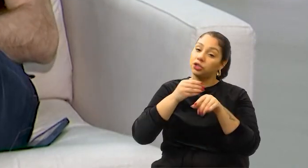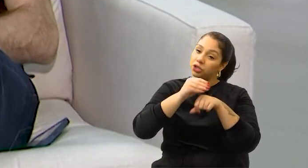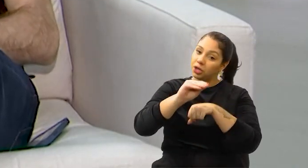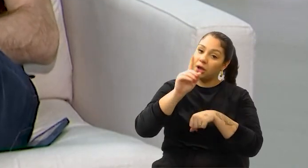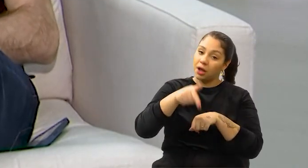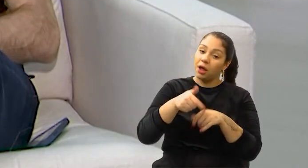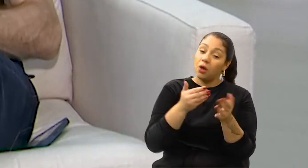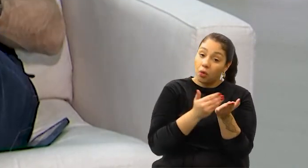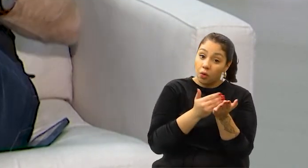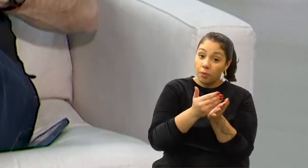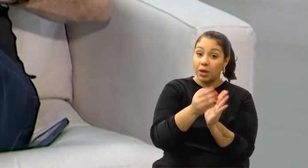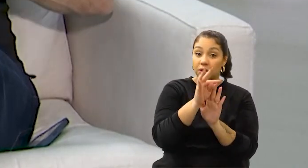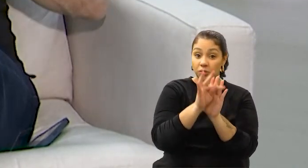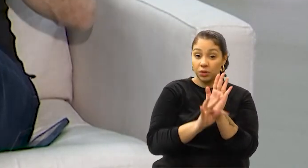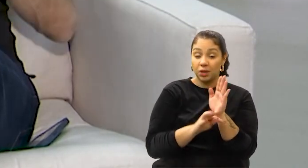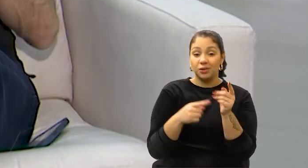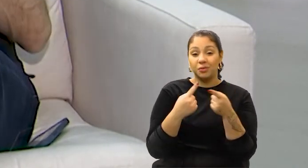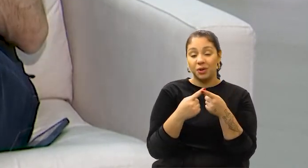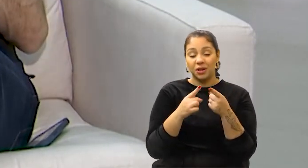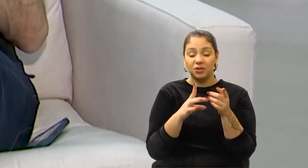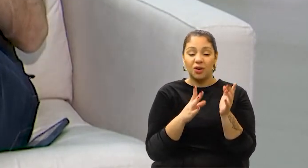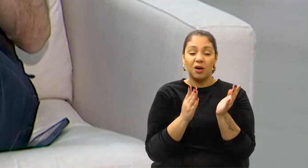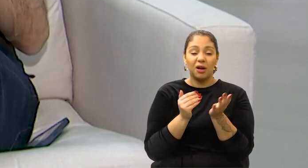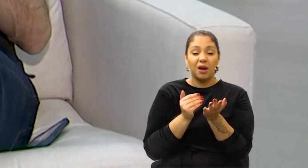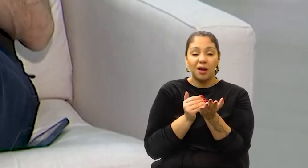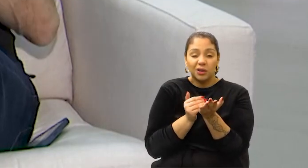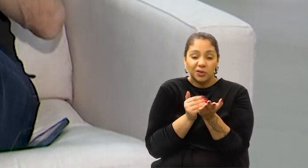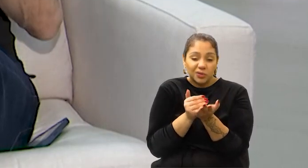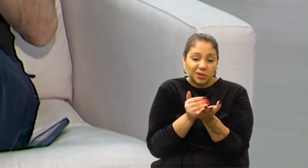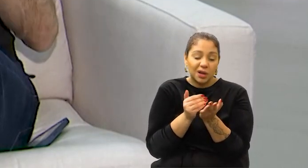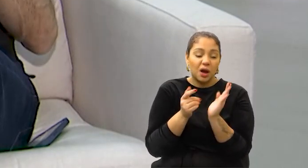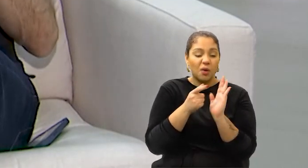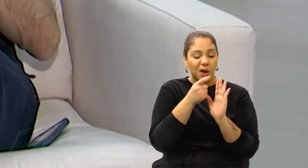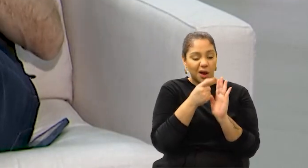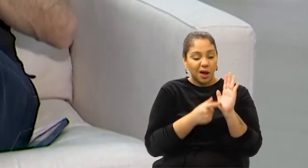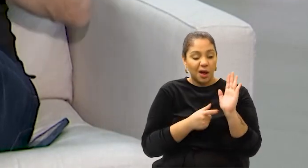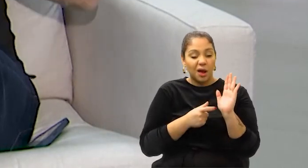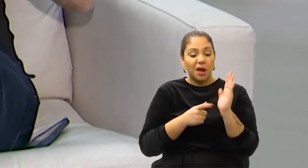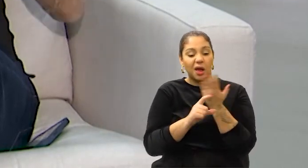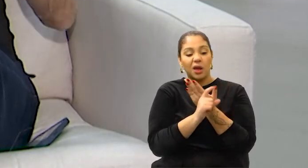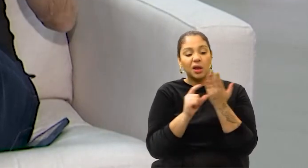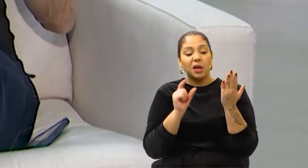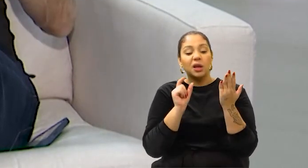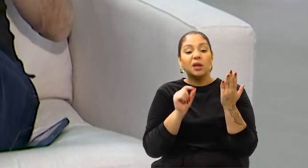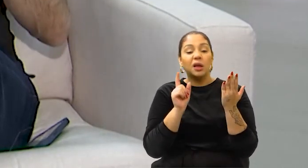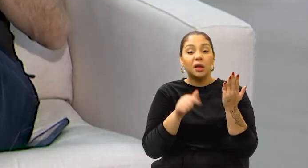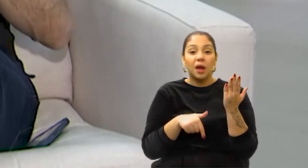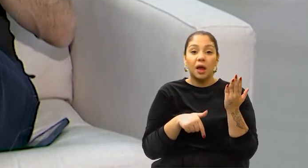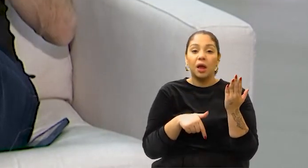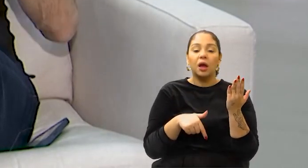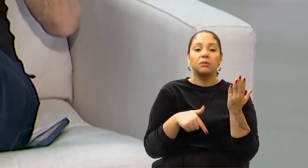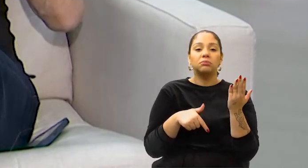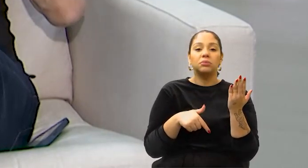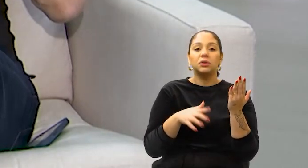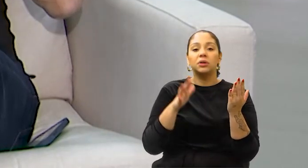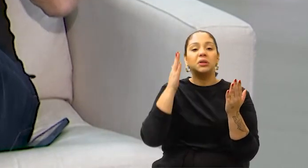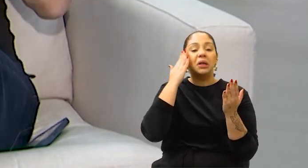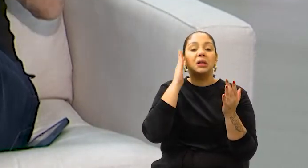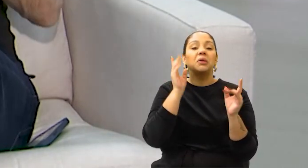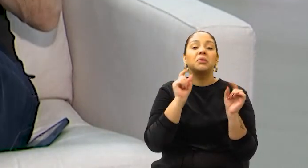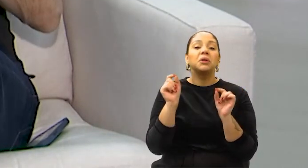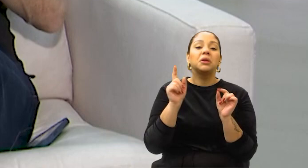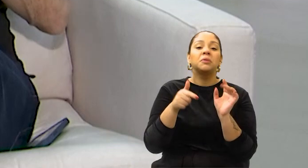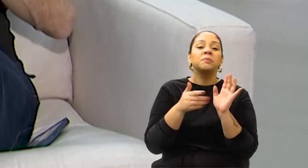começa pelo texto Às vezes você começa ler uma na introdução Quem é esse autor e que momento que essa obra foi feita né